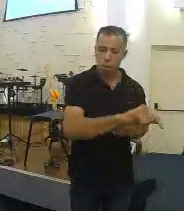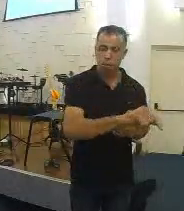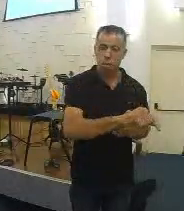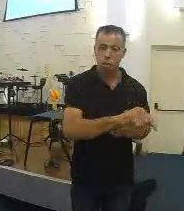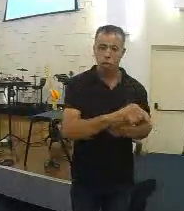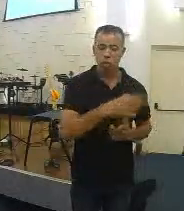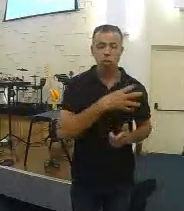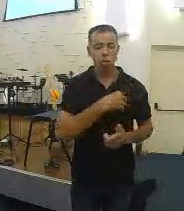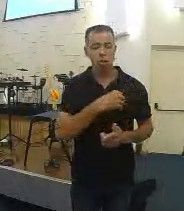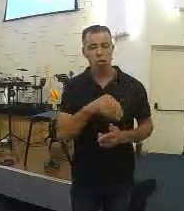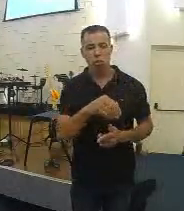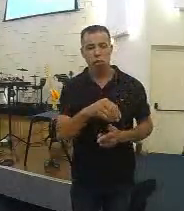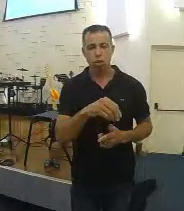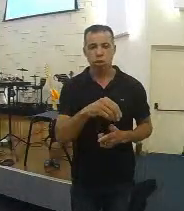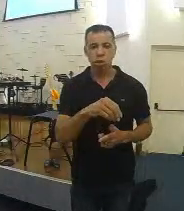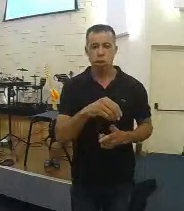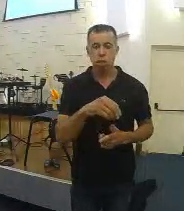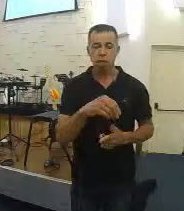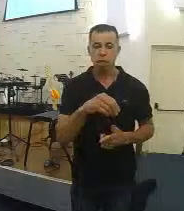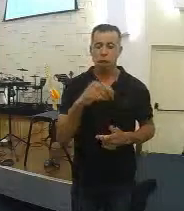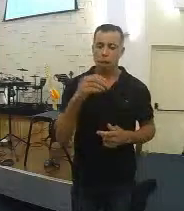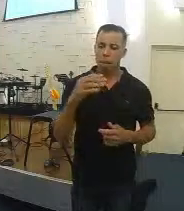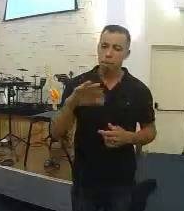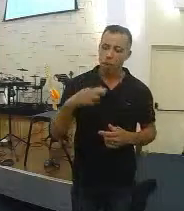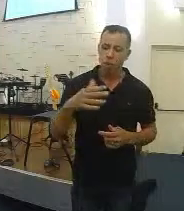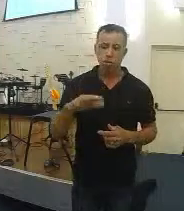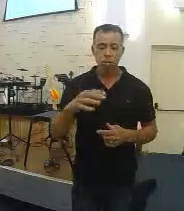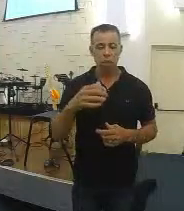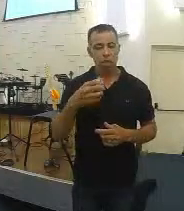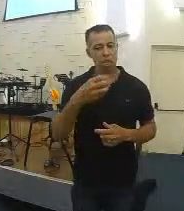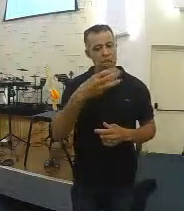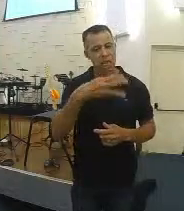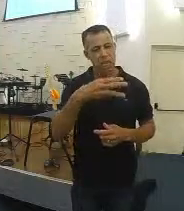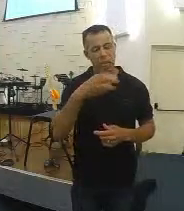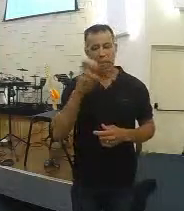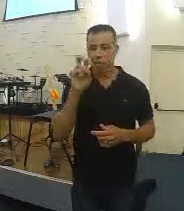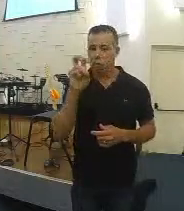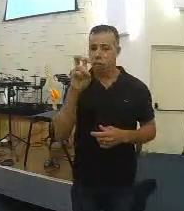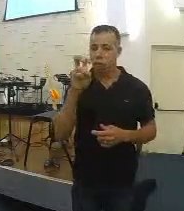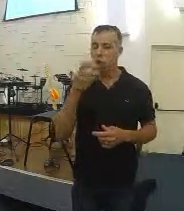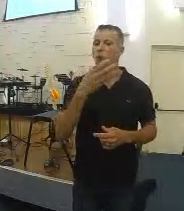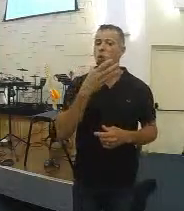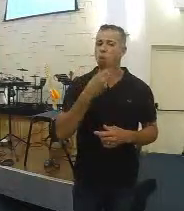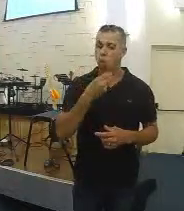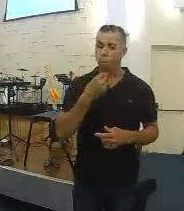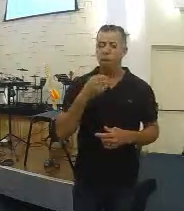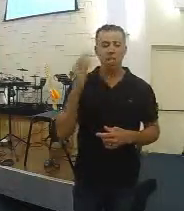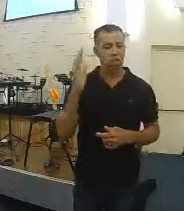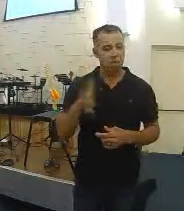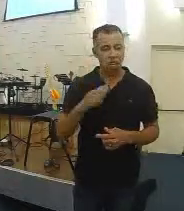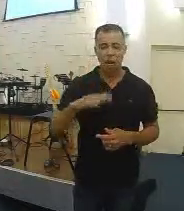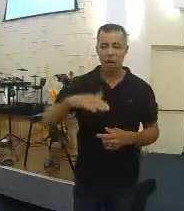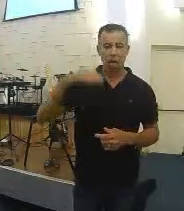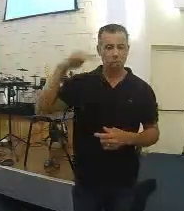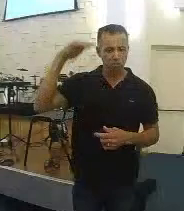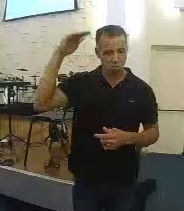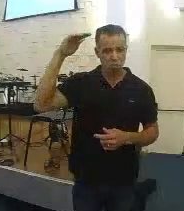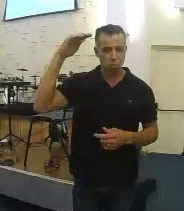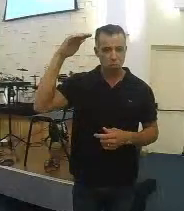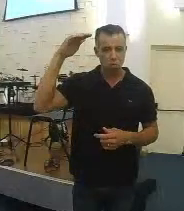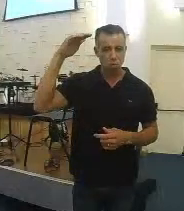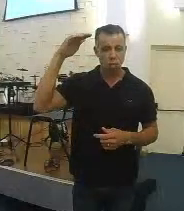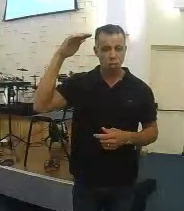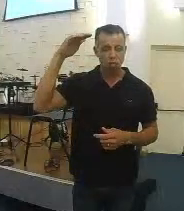já tinha algo aí próximo de 35 anos de idade. Nós estamos falando de um homem, nós estamos falando de um